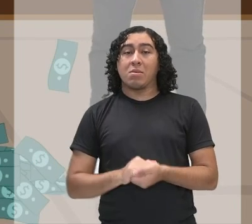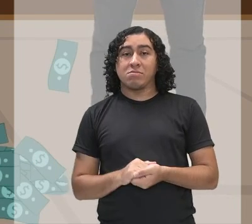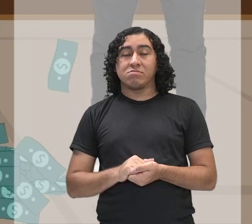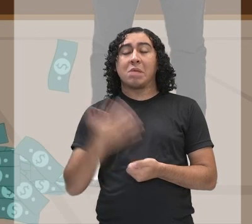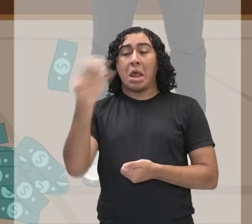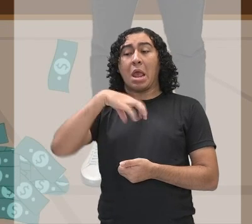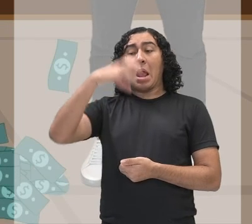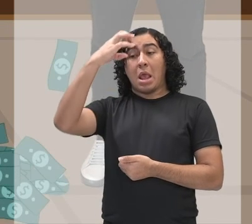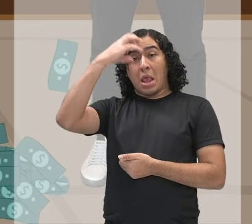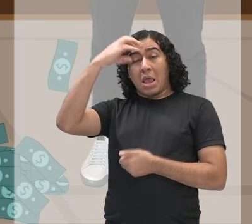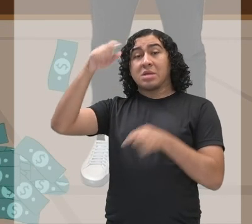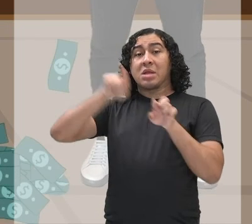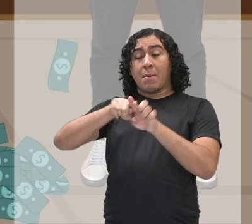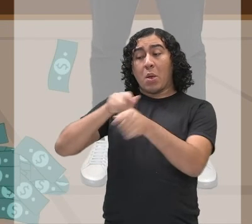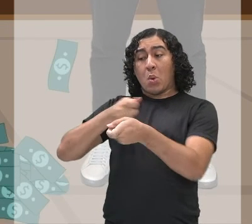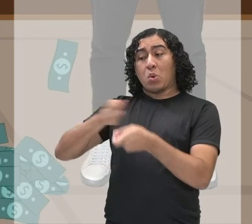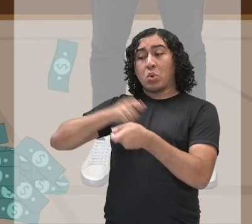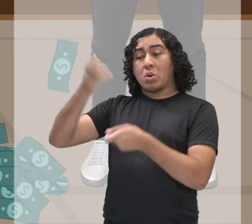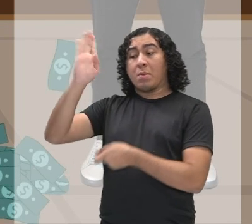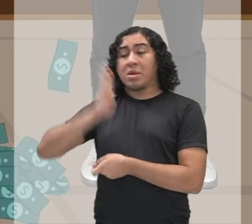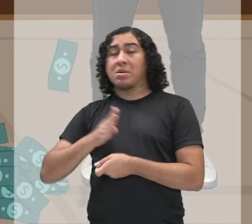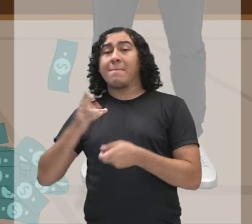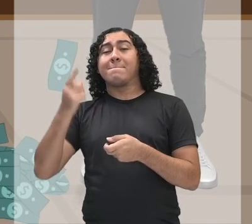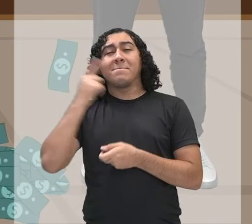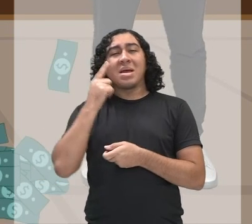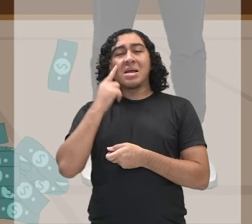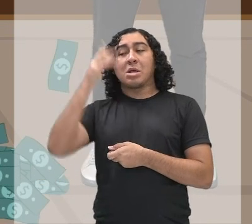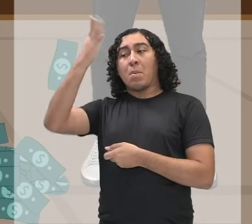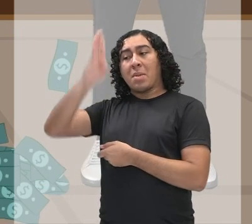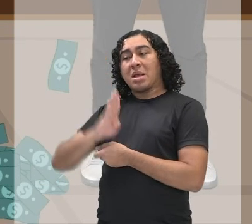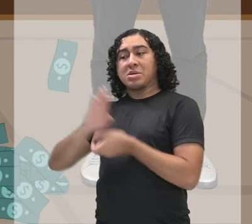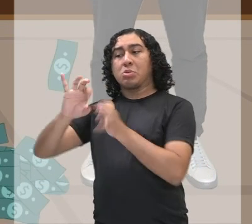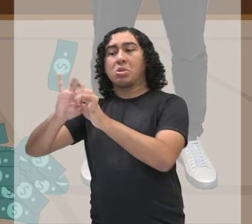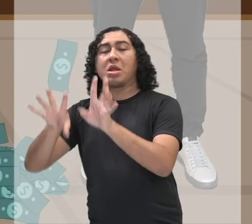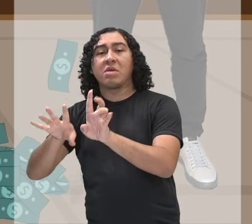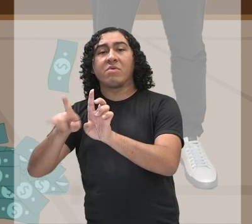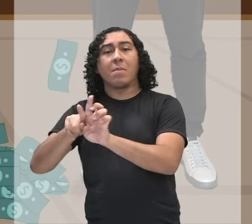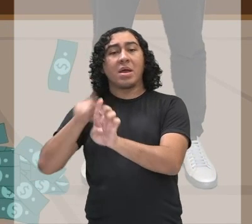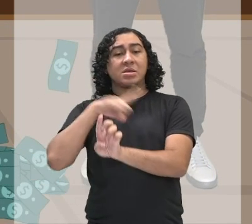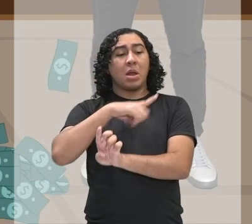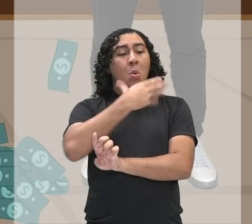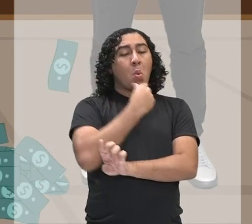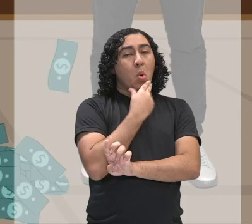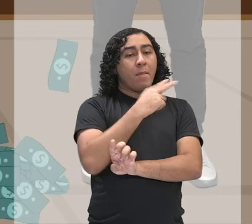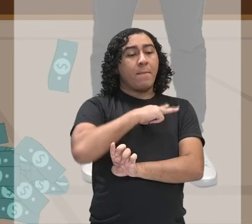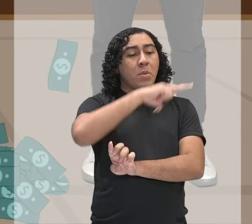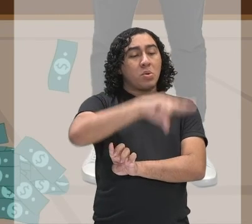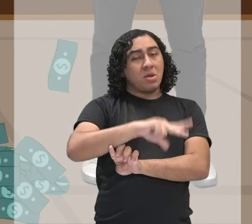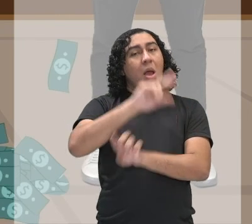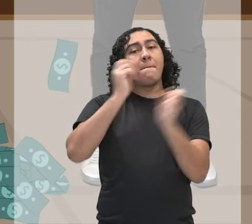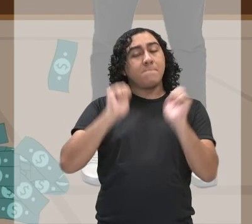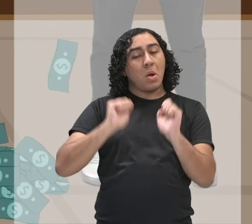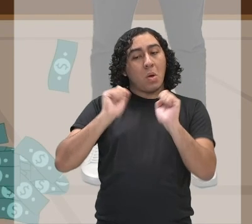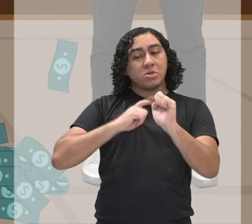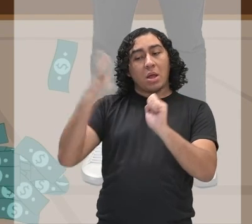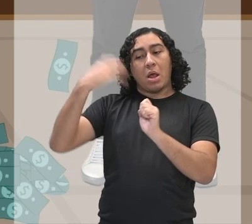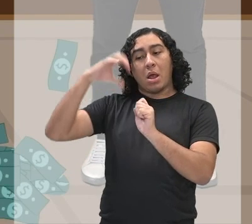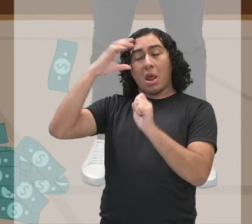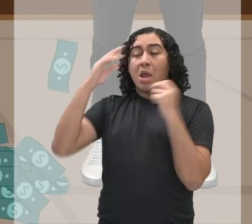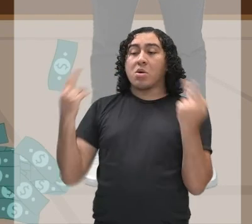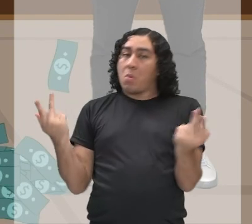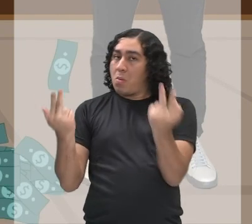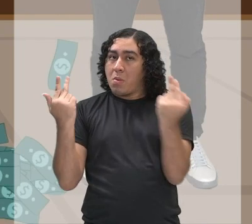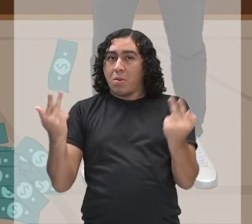continuava como imperador. Veja, país independente, mas o cara continua imperador, né? Como o Brasil não